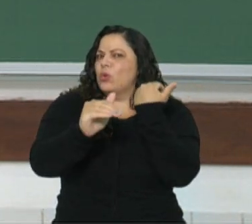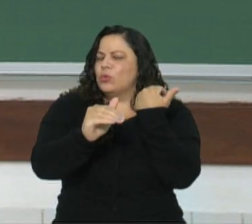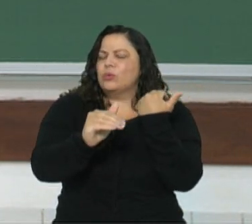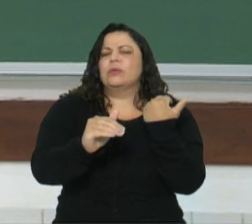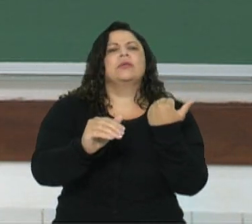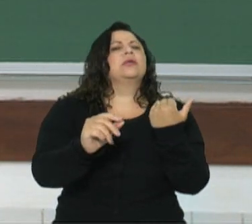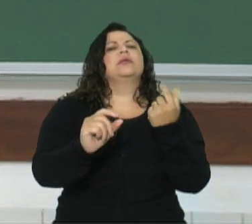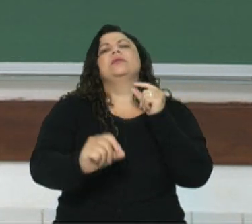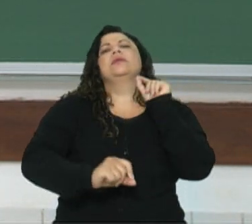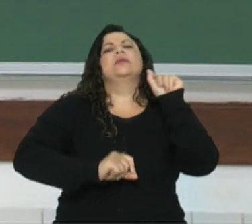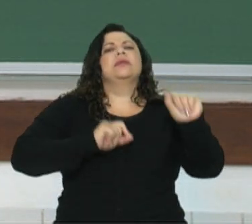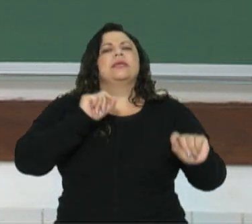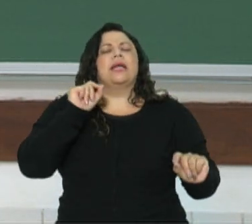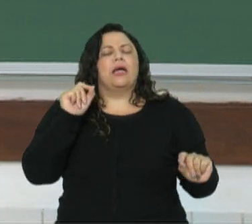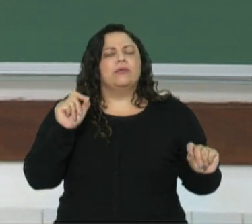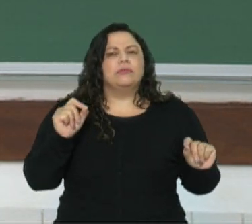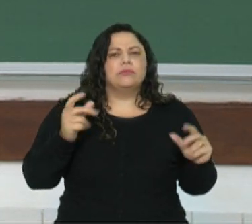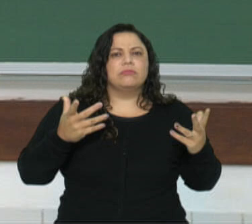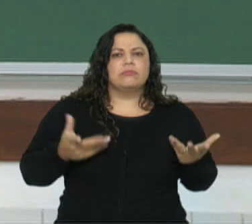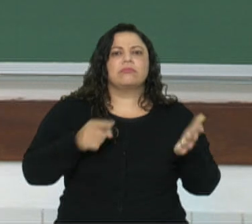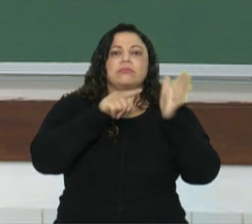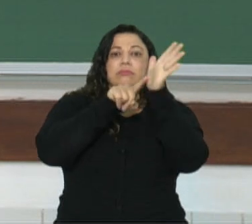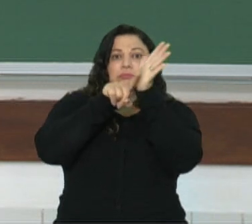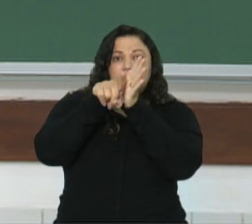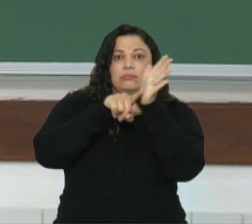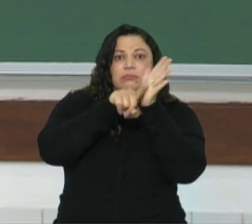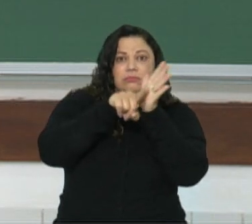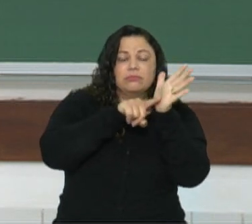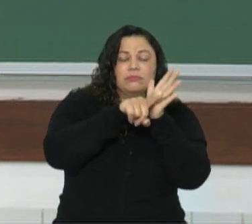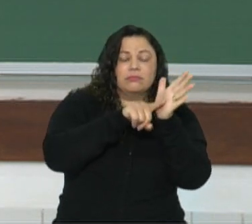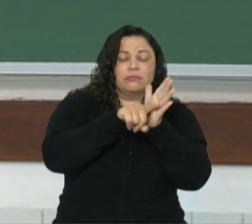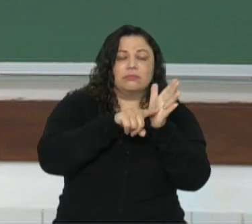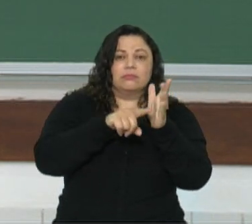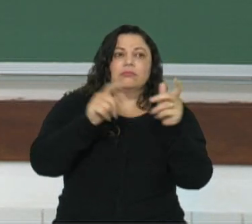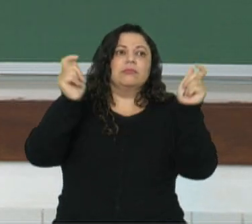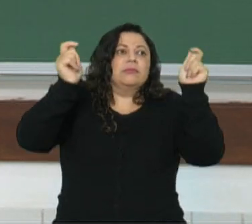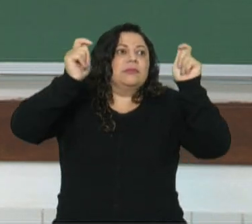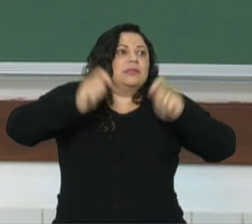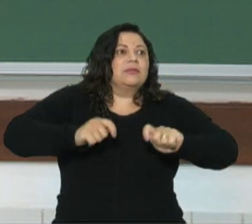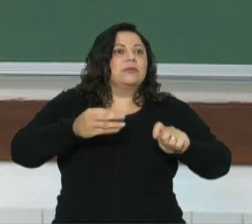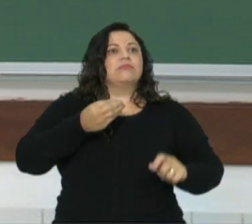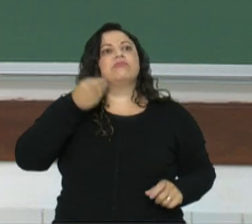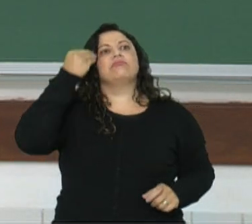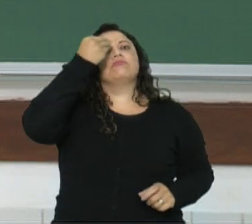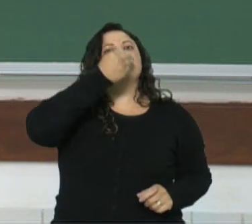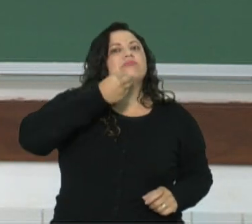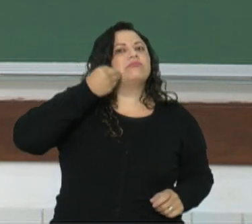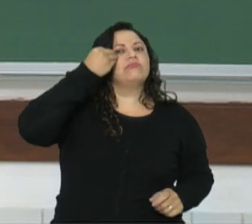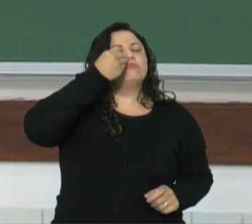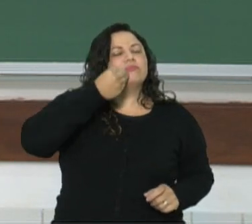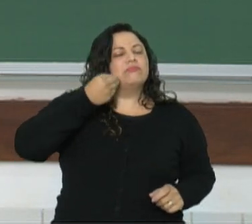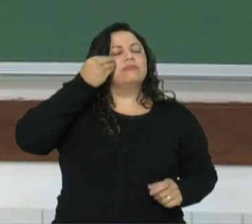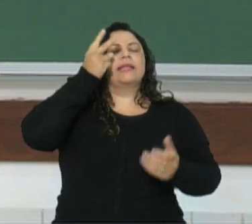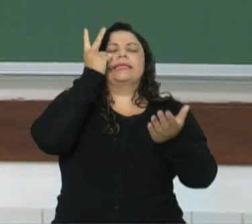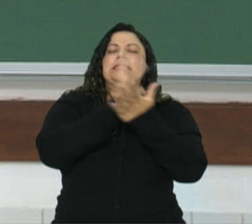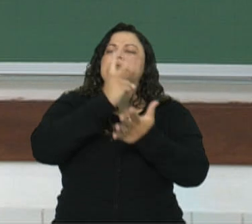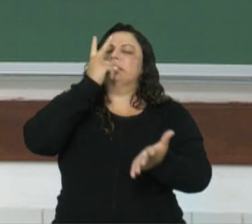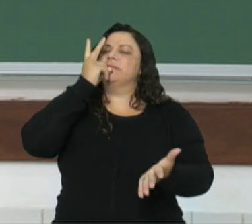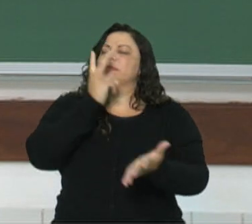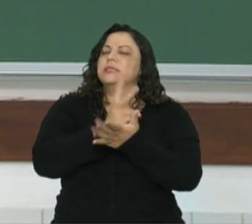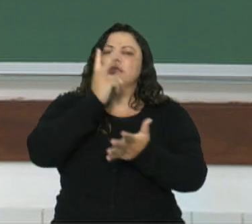de que a pesquisa na natureza tem que ser ampla, tem que estar experimentando o tempo todo, fazendo o tempo